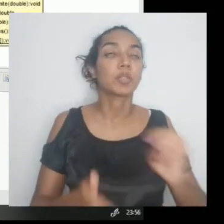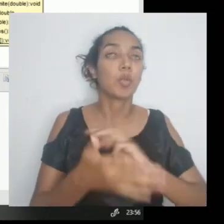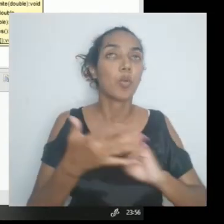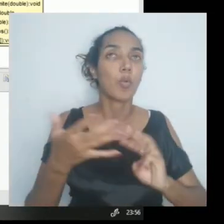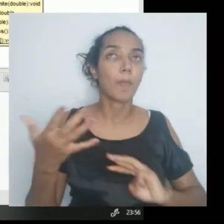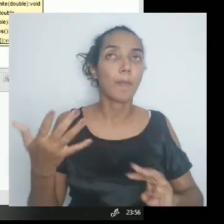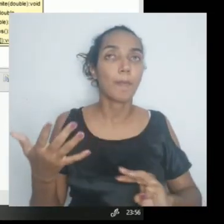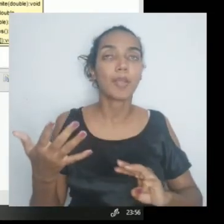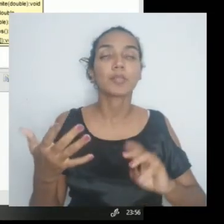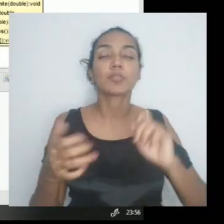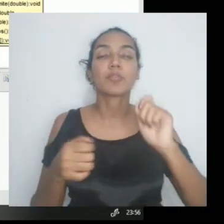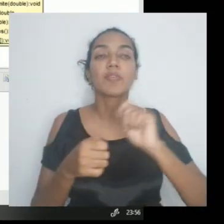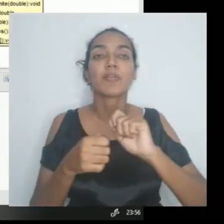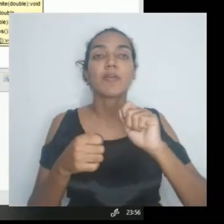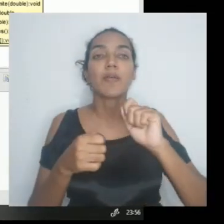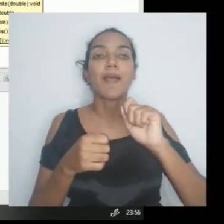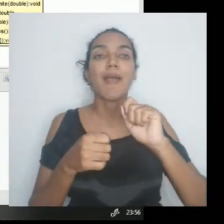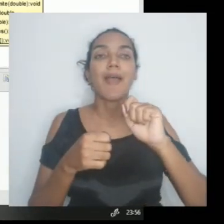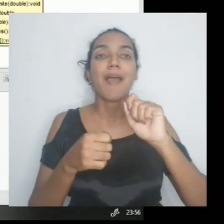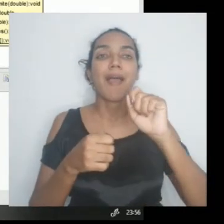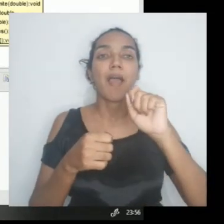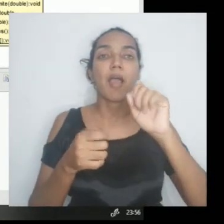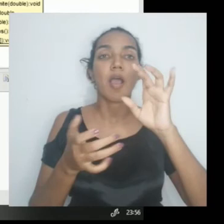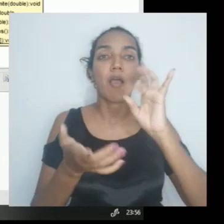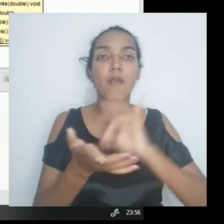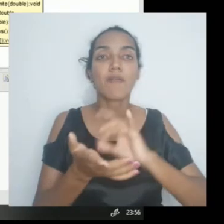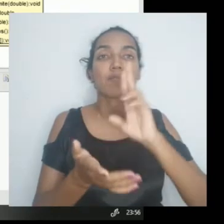mãe. Certo?